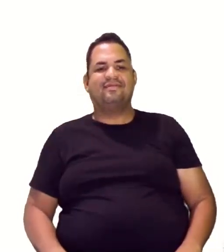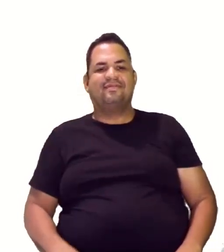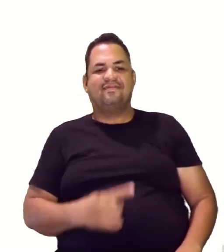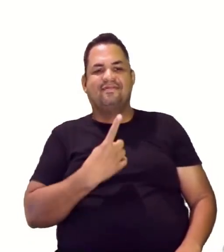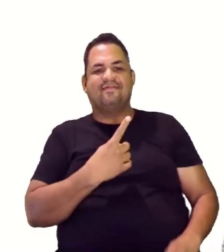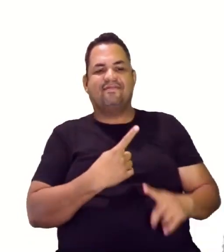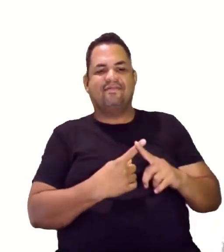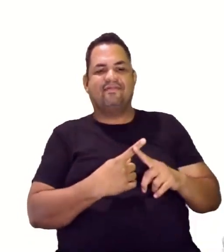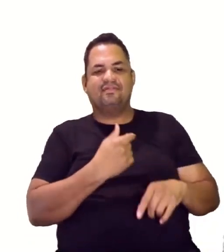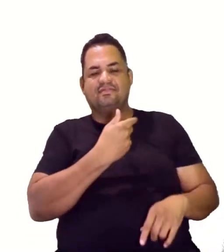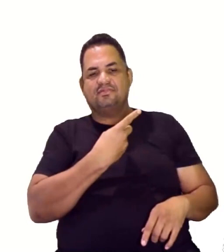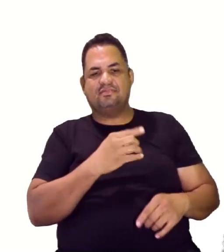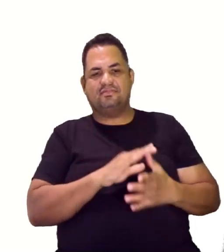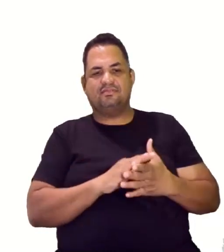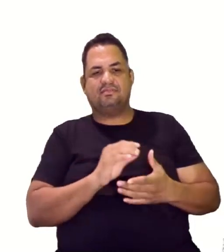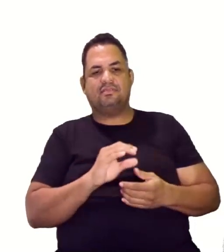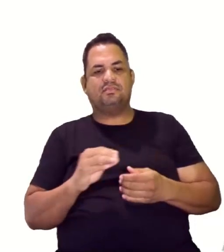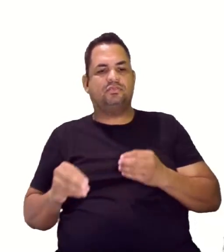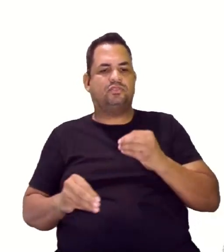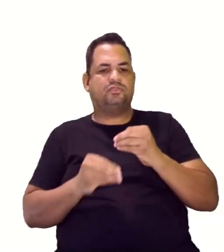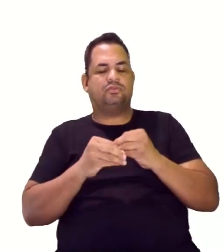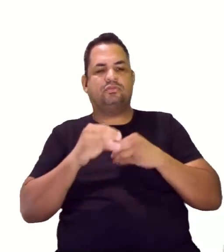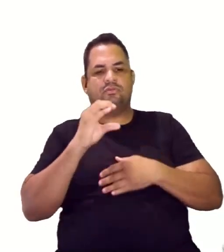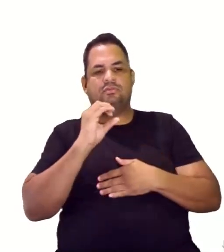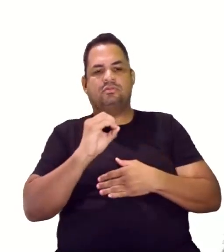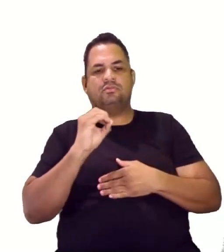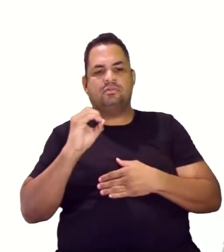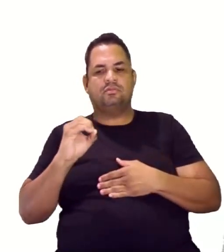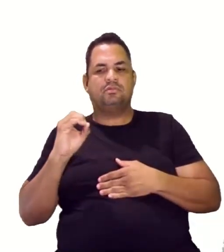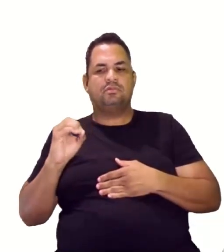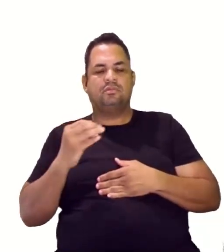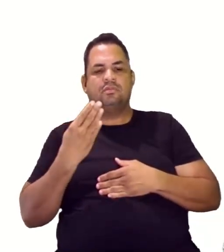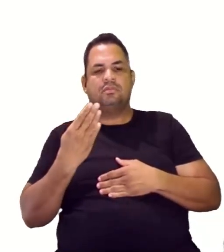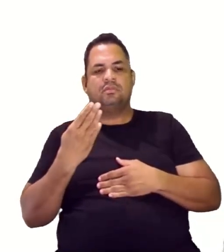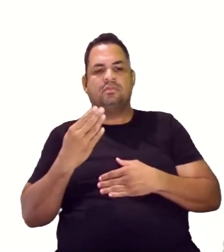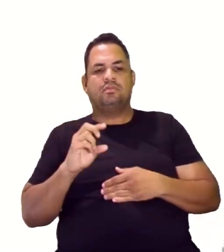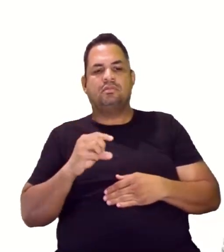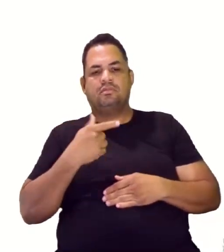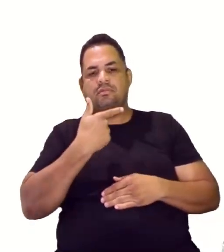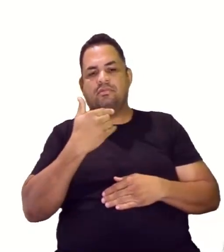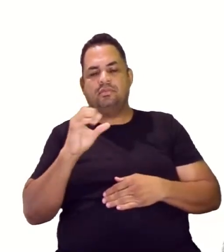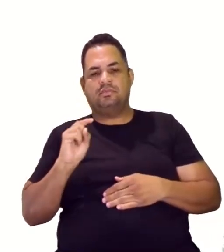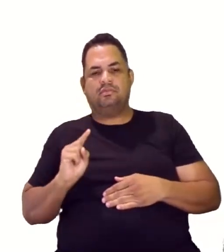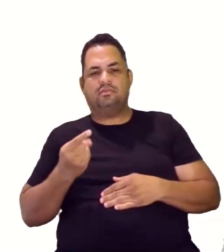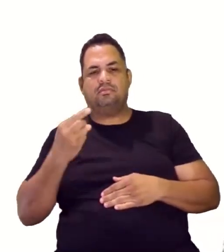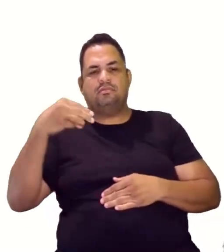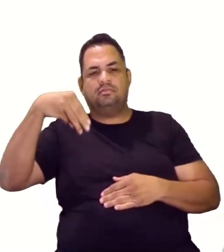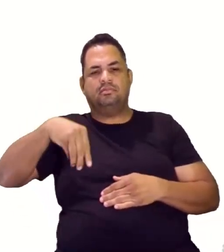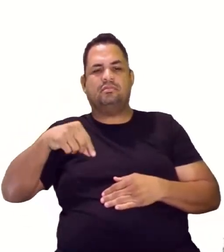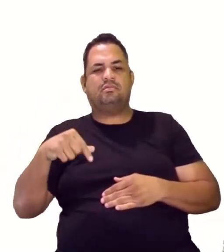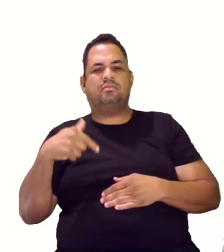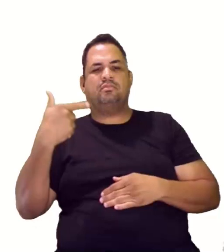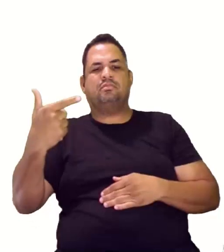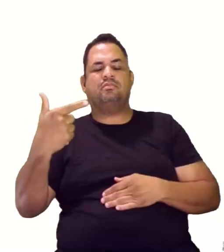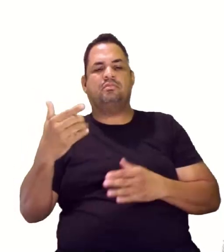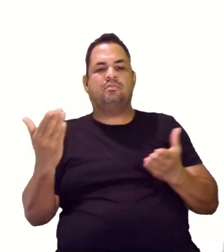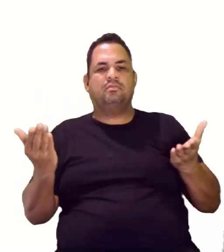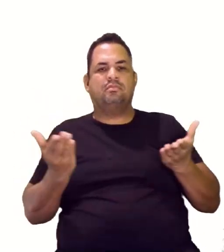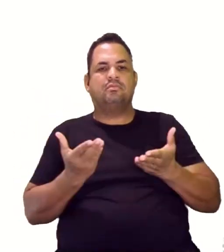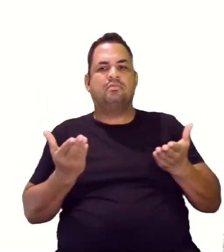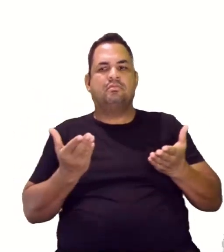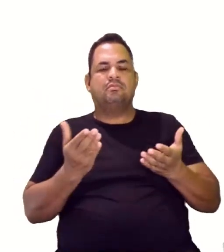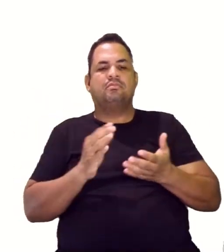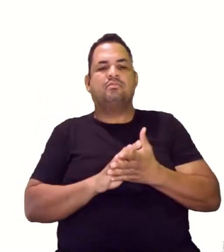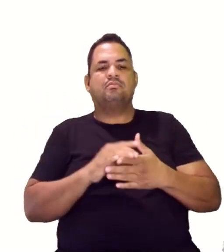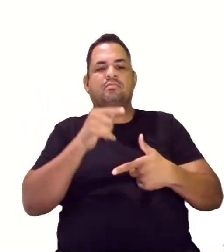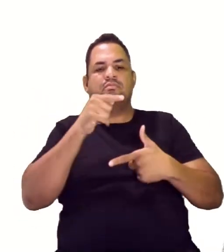vezes 2, 2, acrescentamos? 1, 2, 3, 4. 4. Então, 20 mil metros quadrados. Que agora